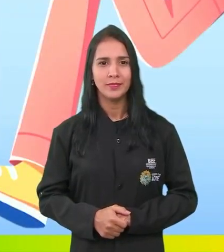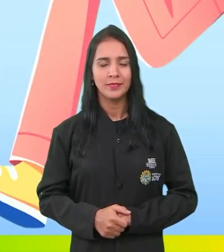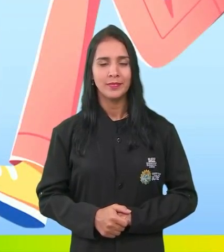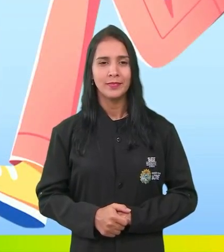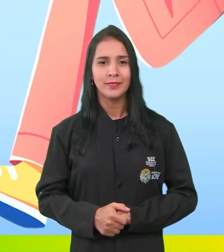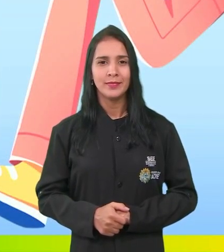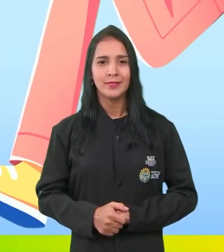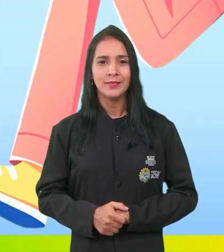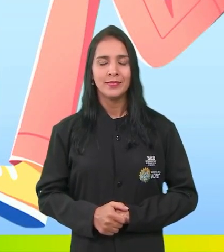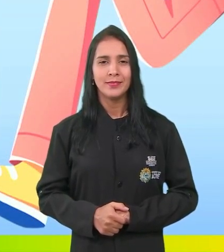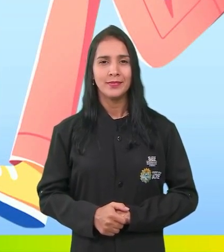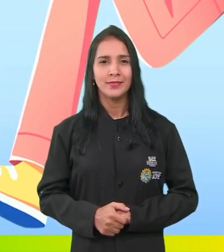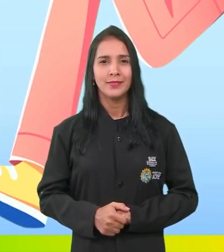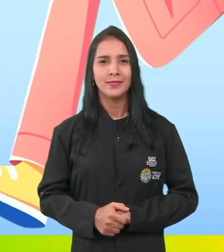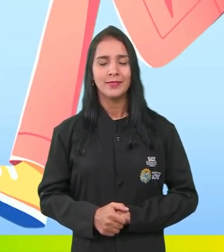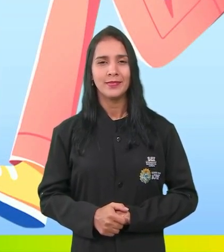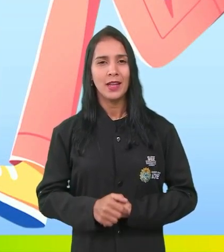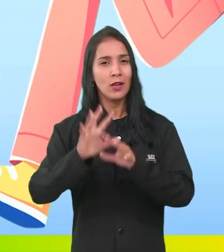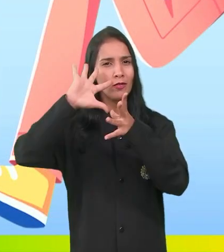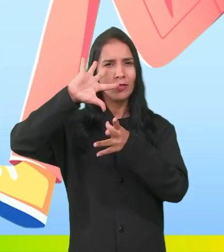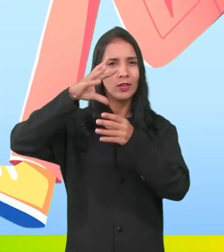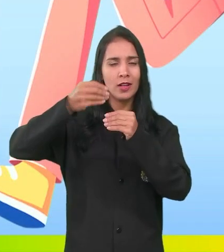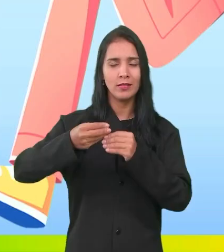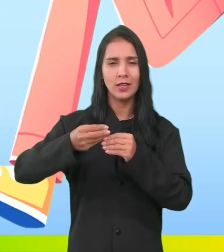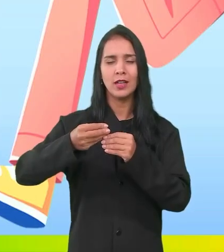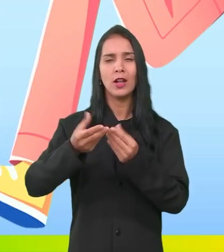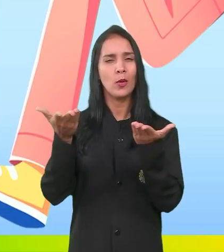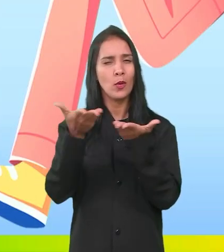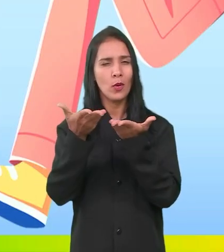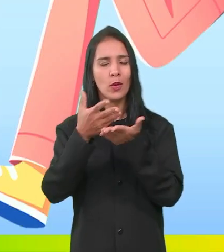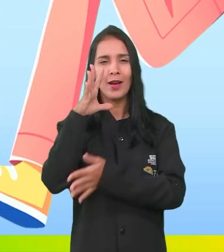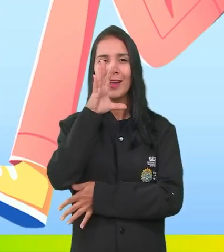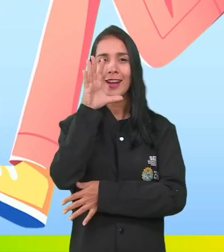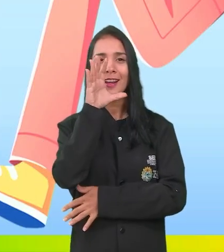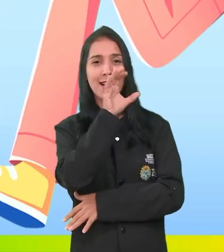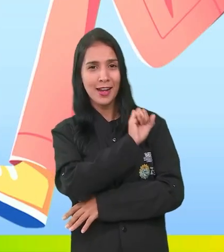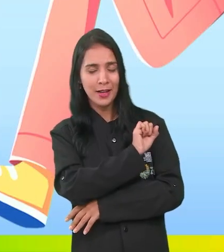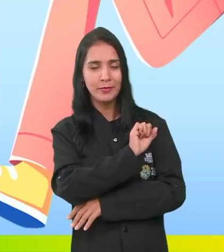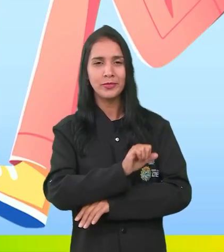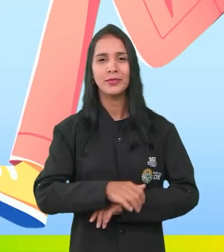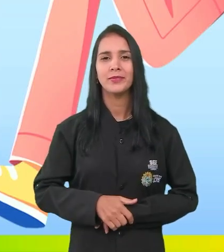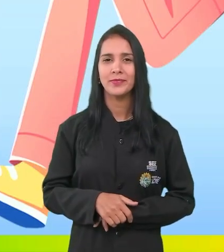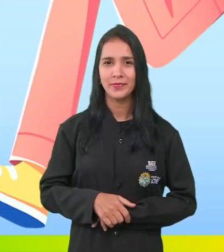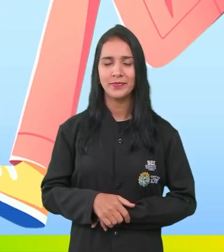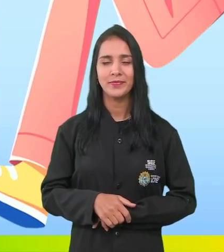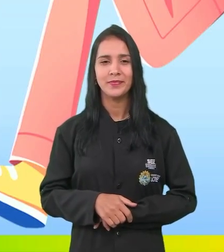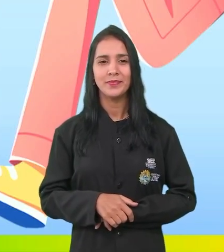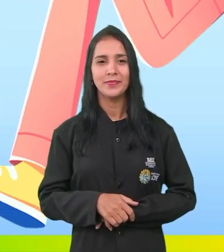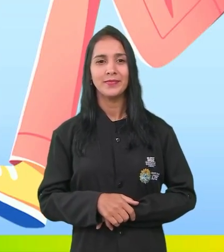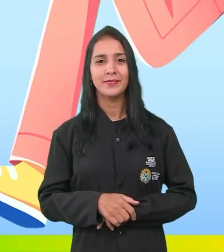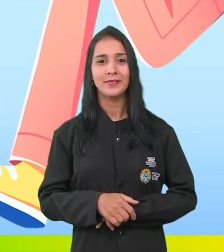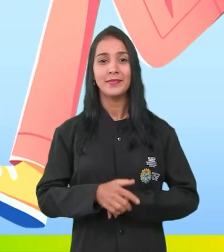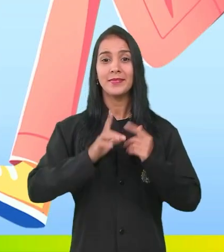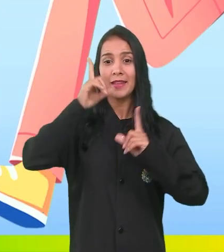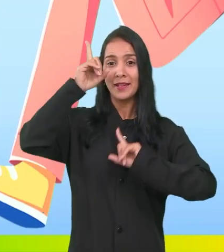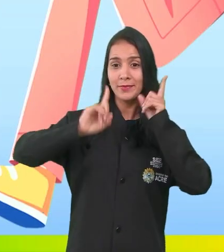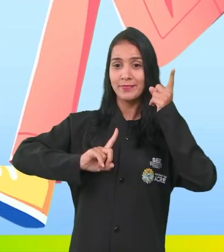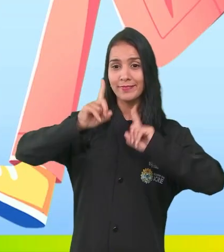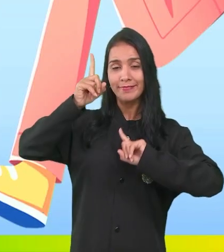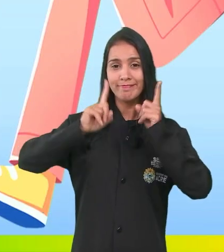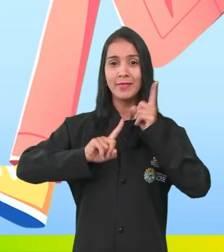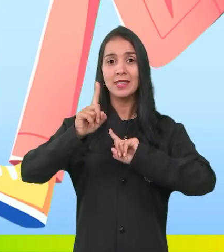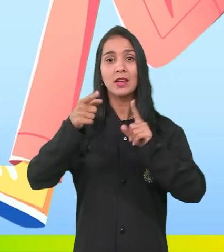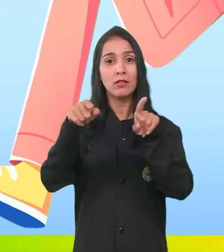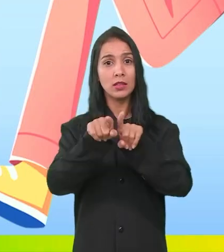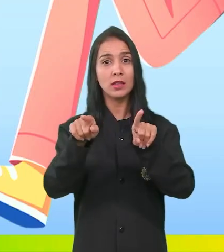Então, vamos aí, para finalizar nossa aula, nós vamos para o resumindo, para o recapitulando o que a gente trabalhou hoje. Expressão corporal e a linguagem